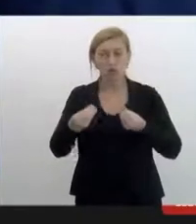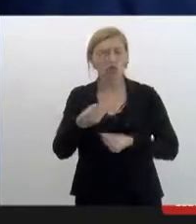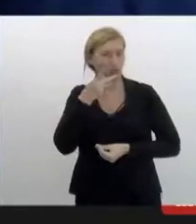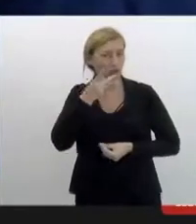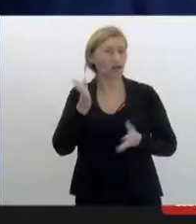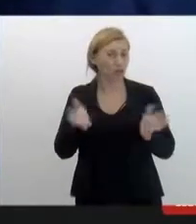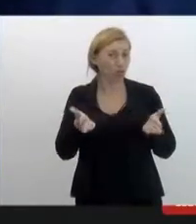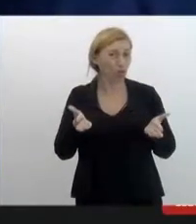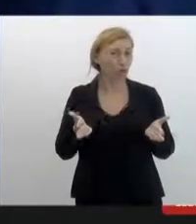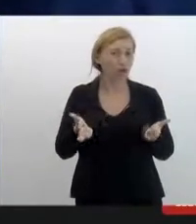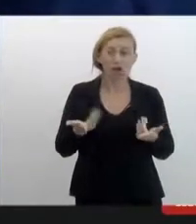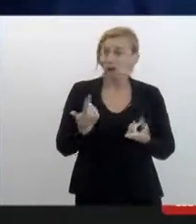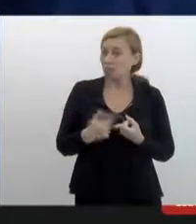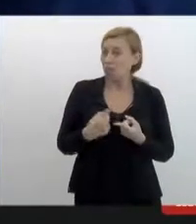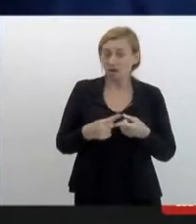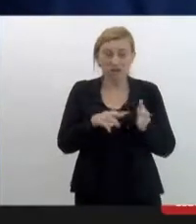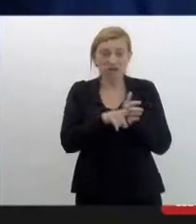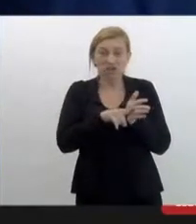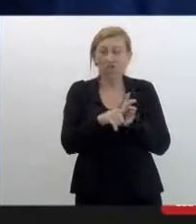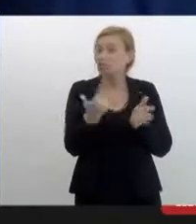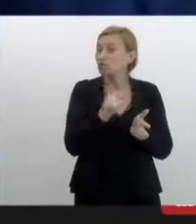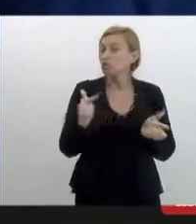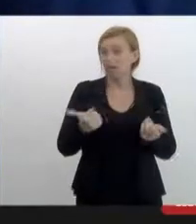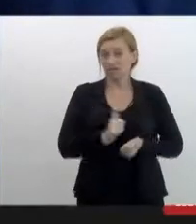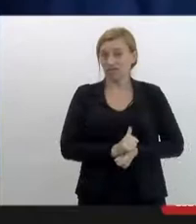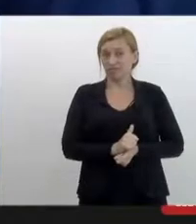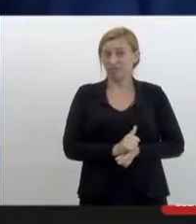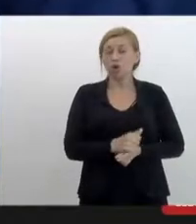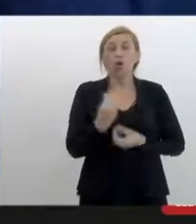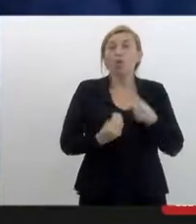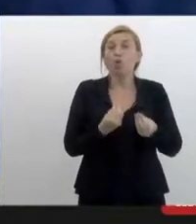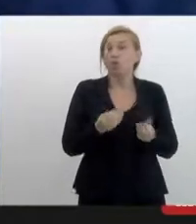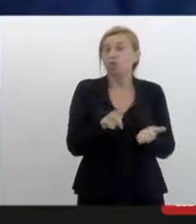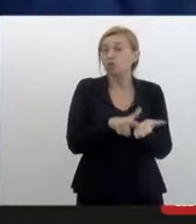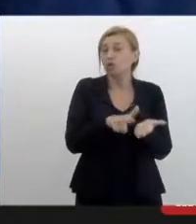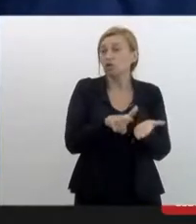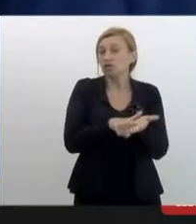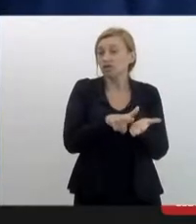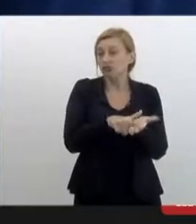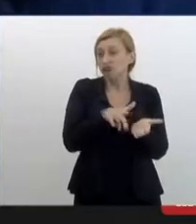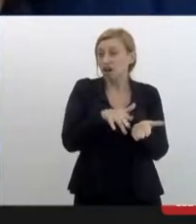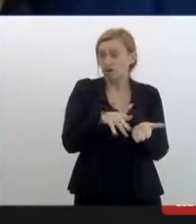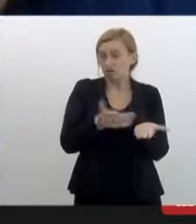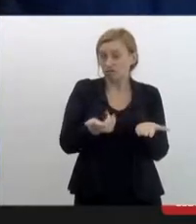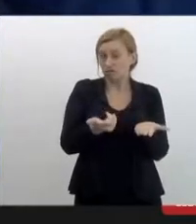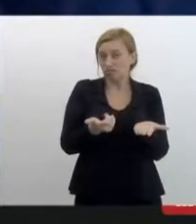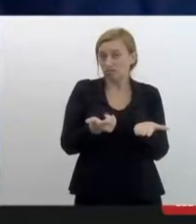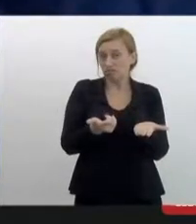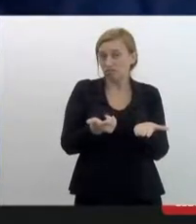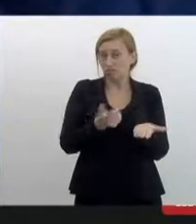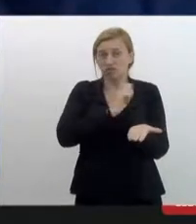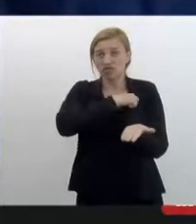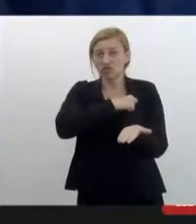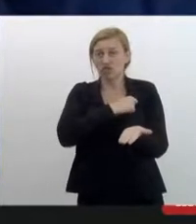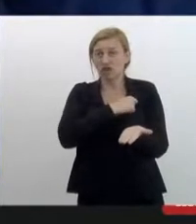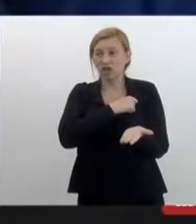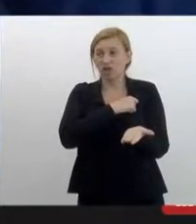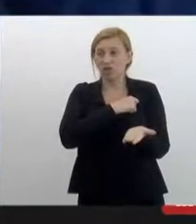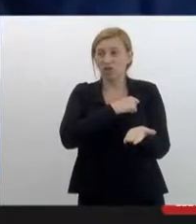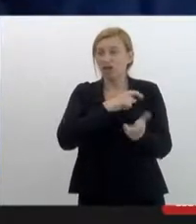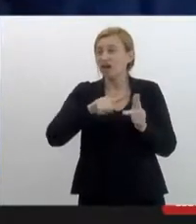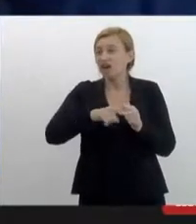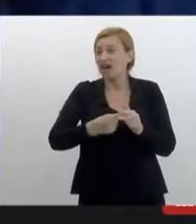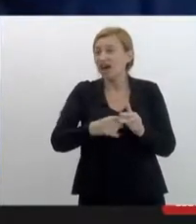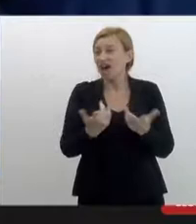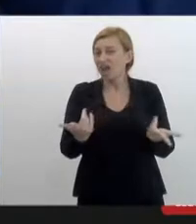dito. Por que não há fiscalização? Como é que se emite nota fiscal irregular? Trocaram ovos por galinhas? Ovos de ganso por